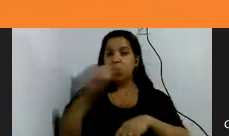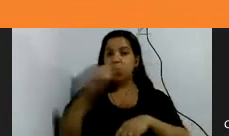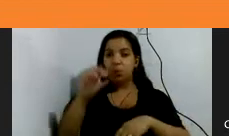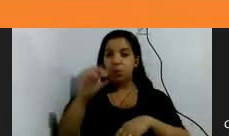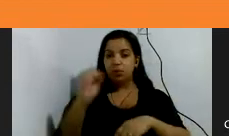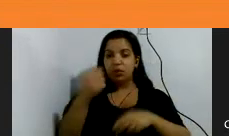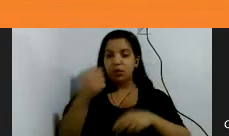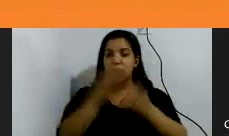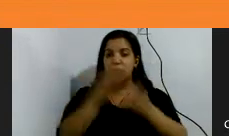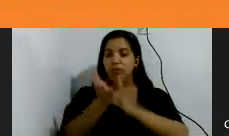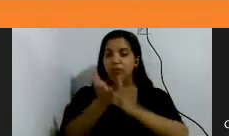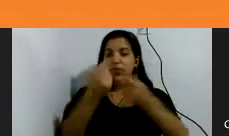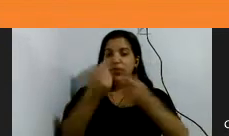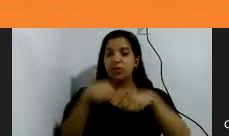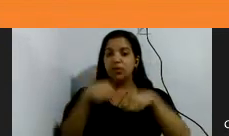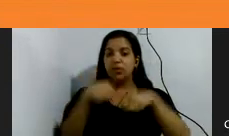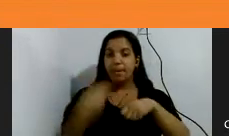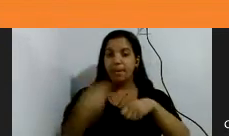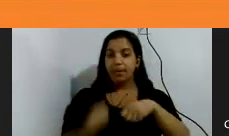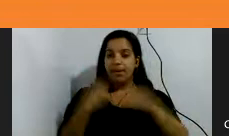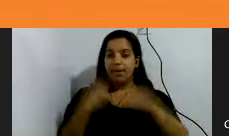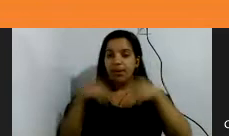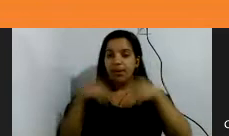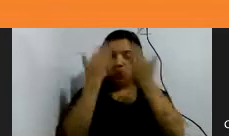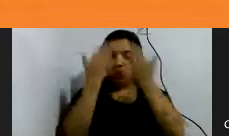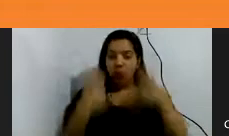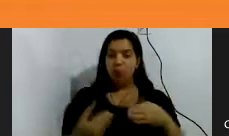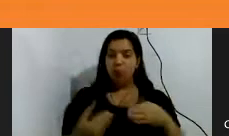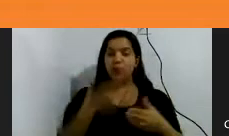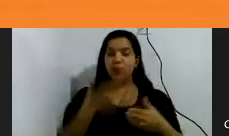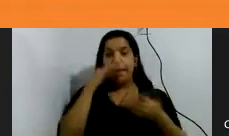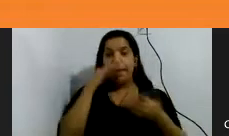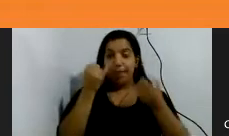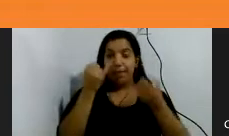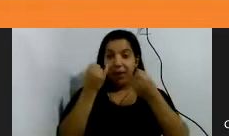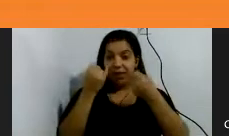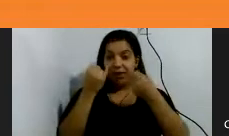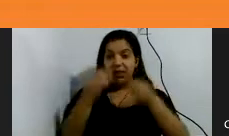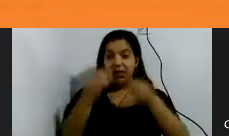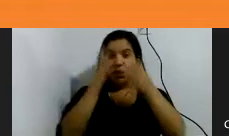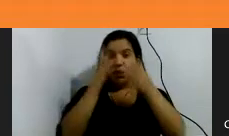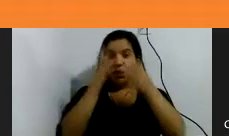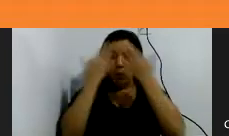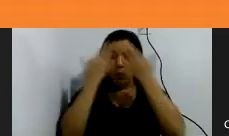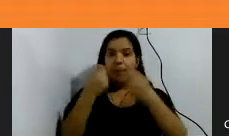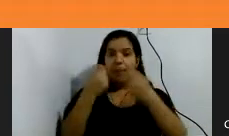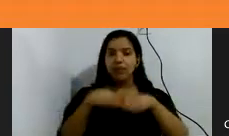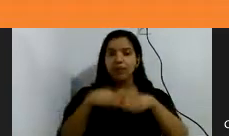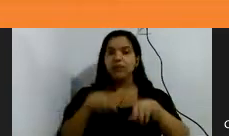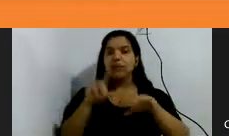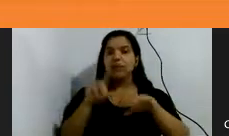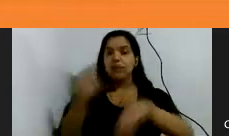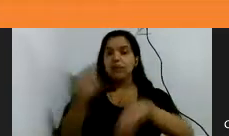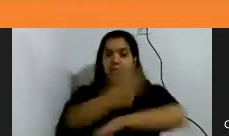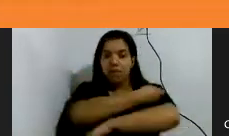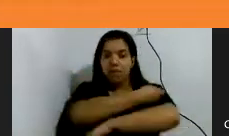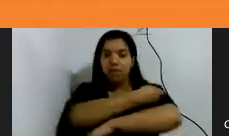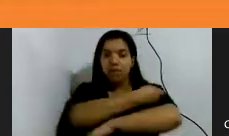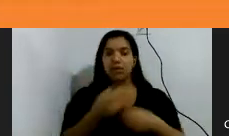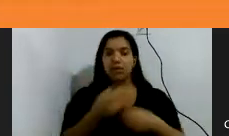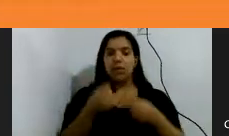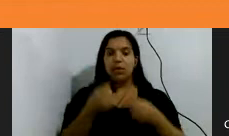para ver se ela tem a presença desses anticorpos. Porque se ela tiver o anticorpo, ela tem que tomar a vacina